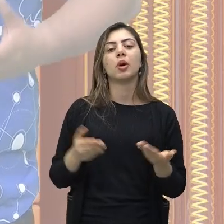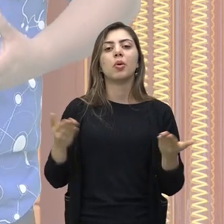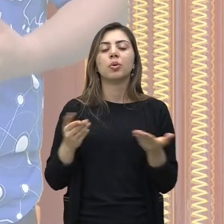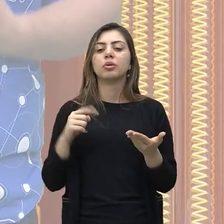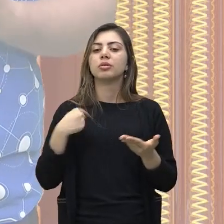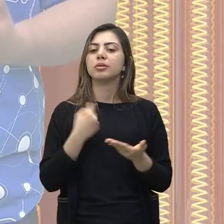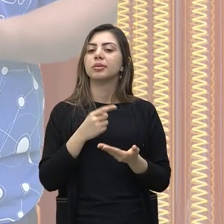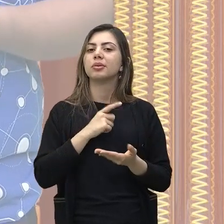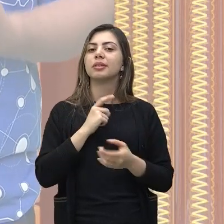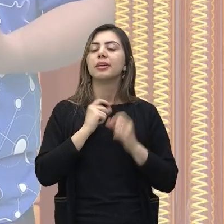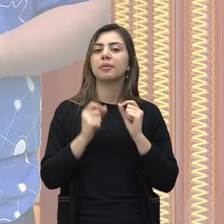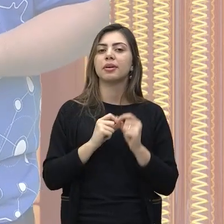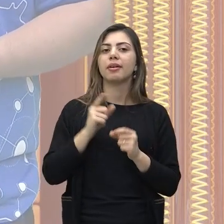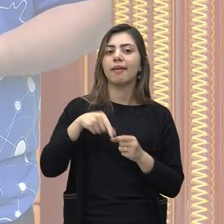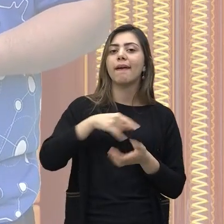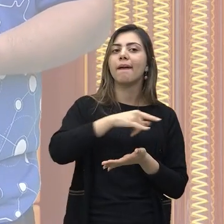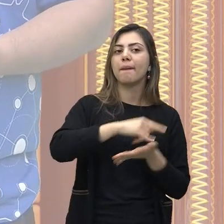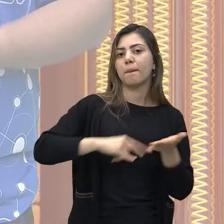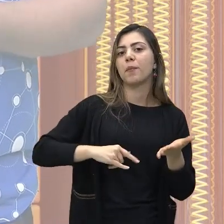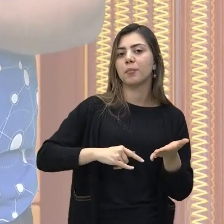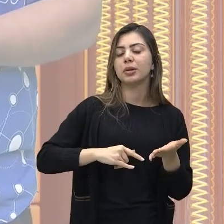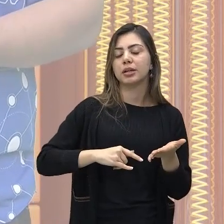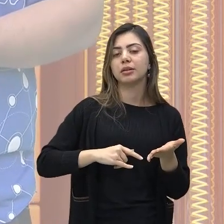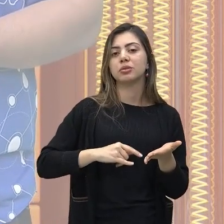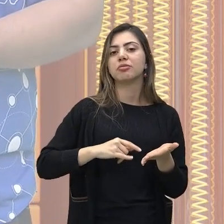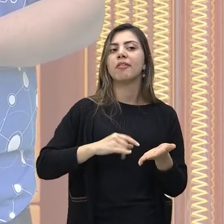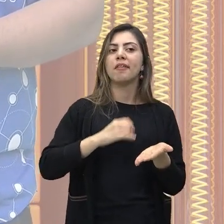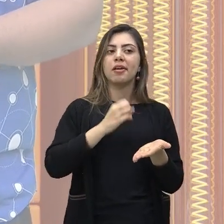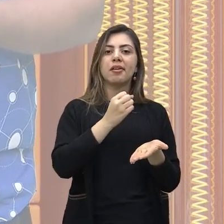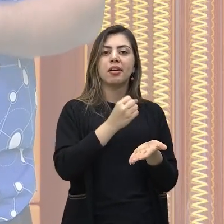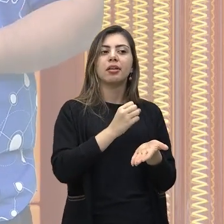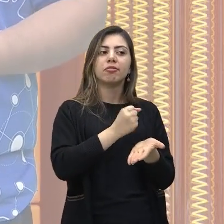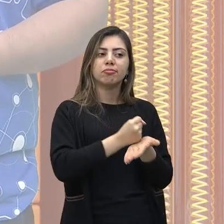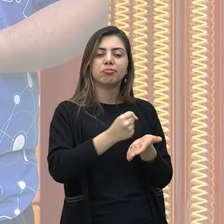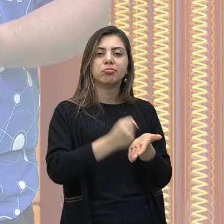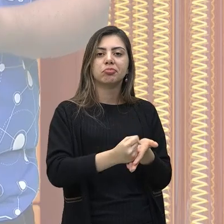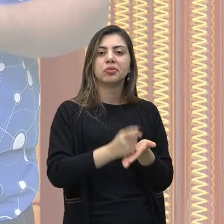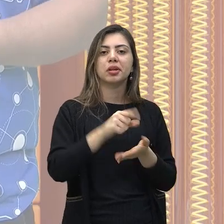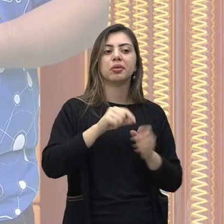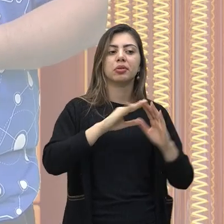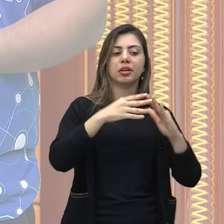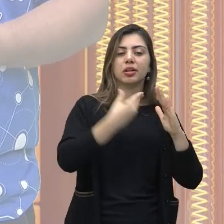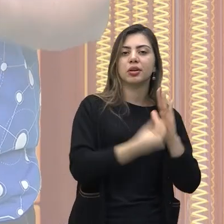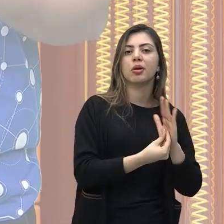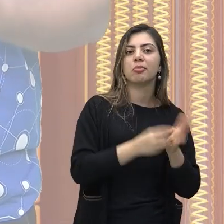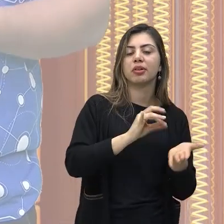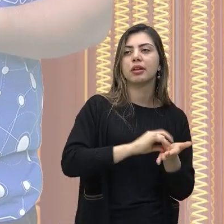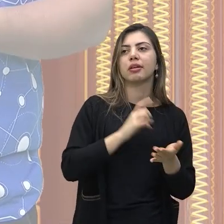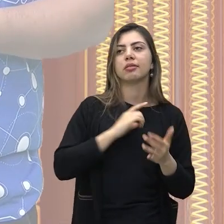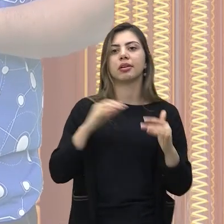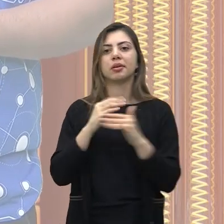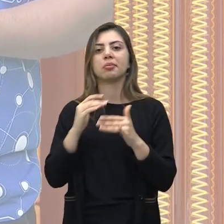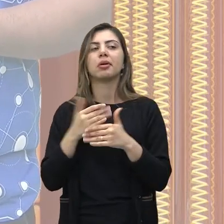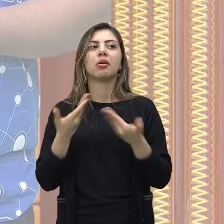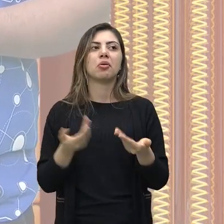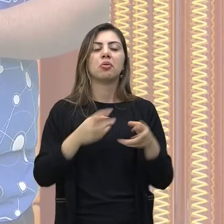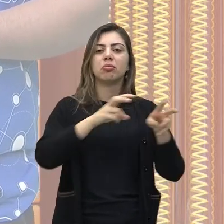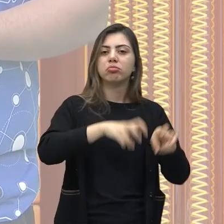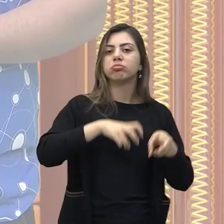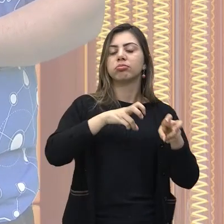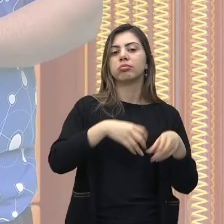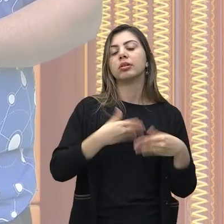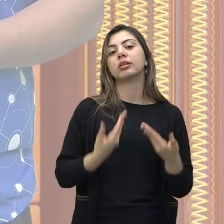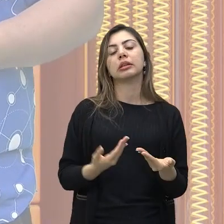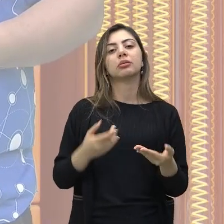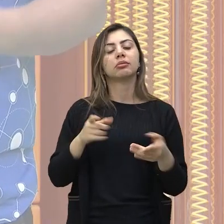muitos processos de regulamentação e reconhecimento de quilombos, tanto urbanos quanto nas zonas rurais, como